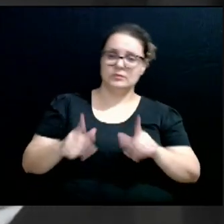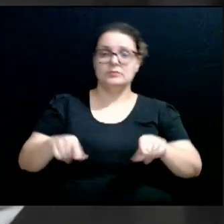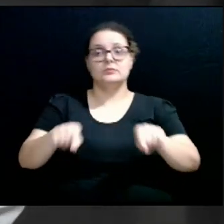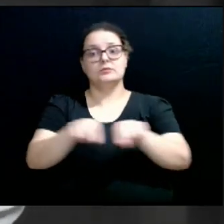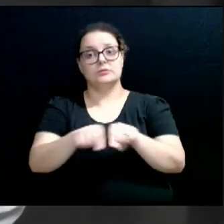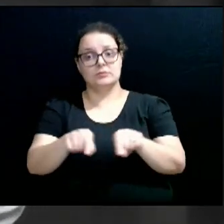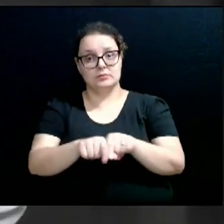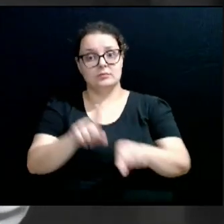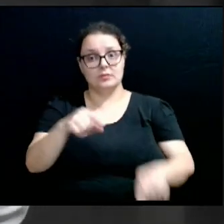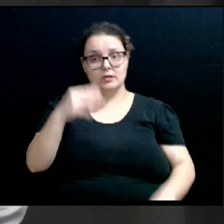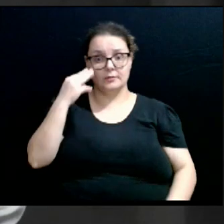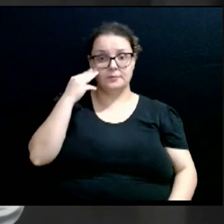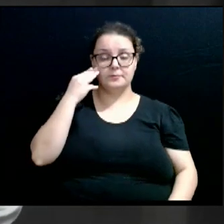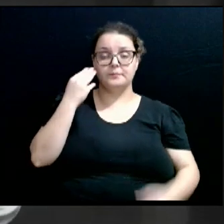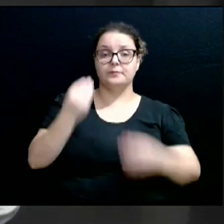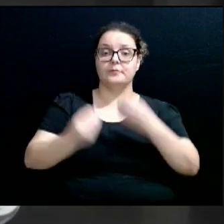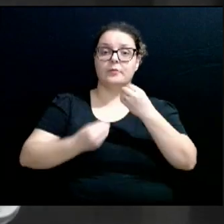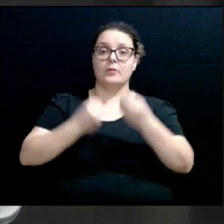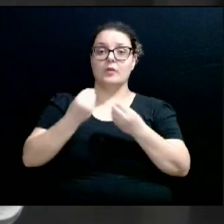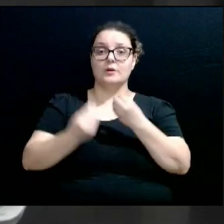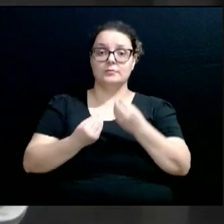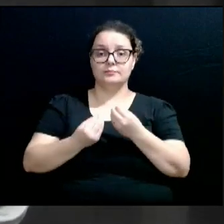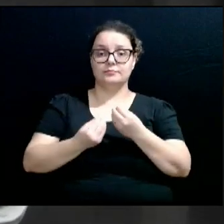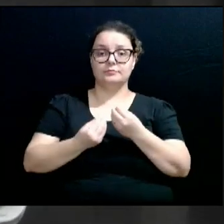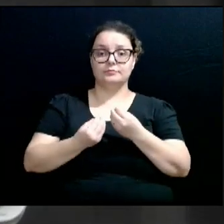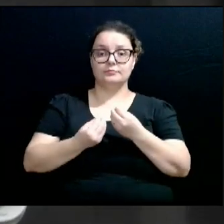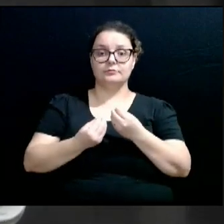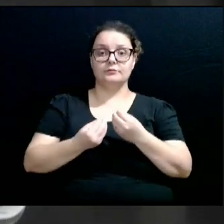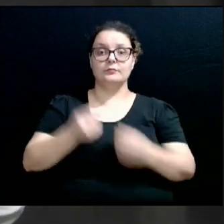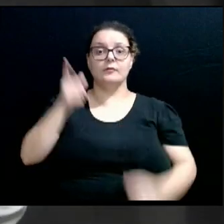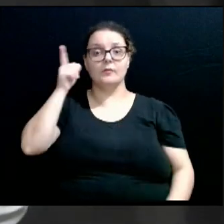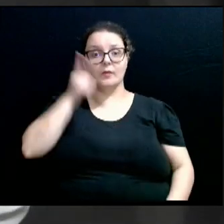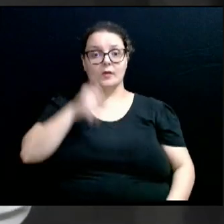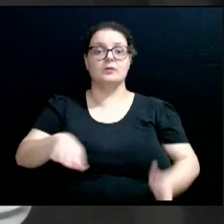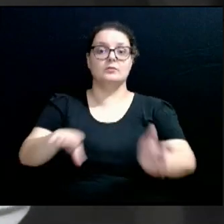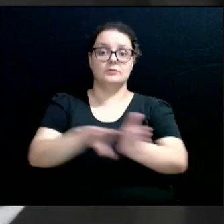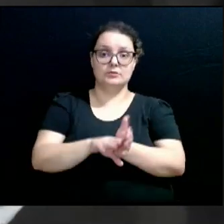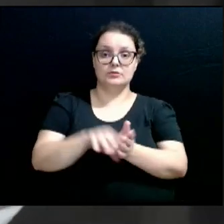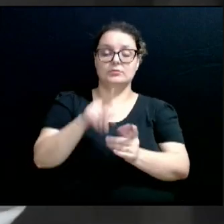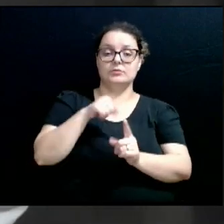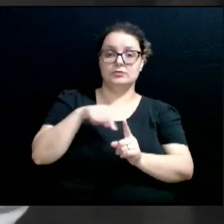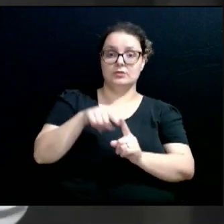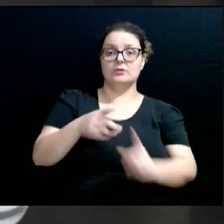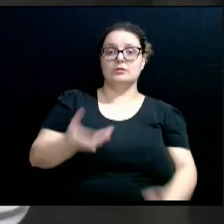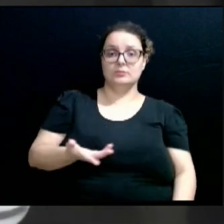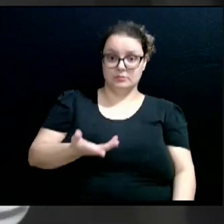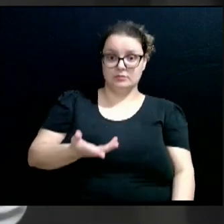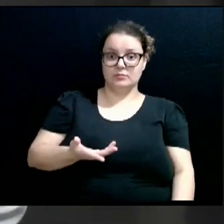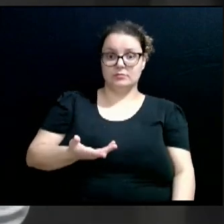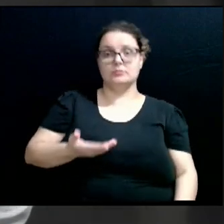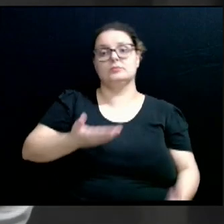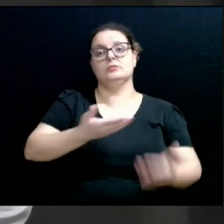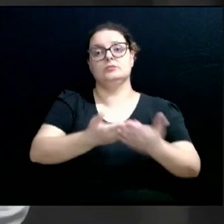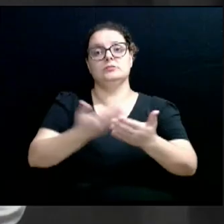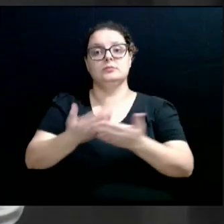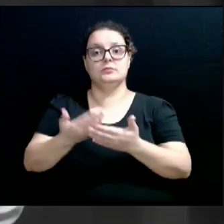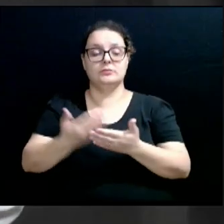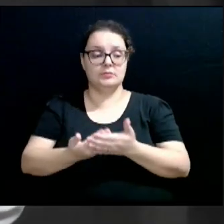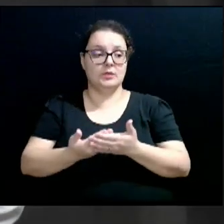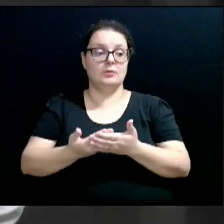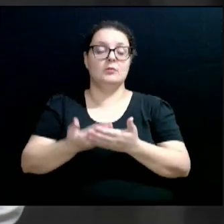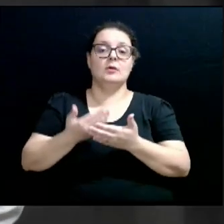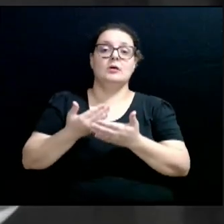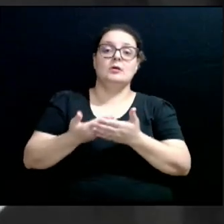como você conseguiu chegar no seu objetivo através do estudo, mas de um estudo que você teve um